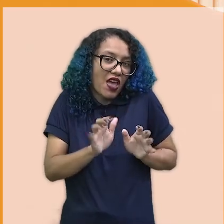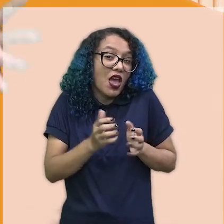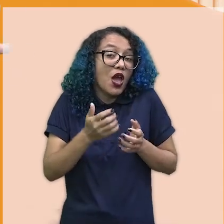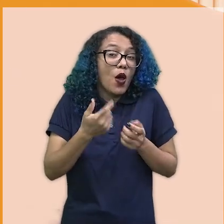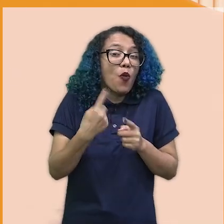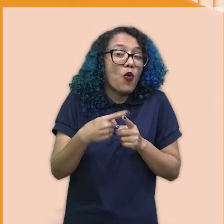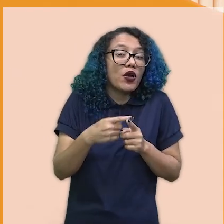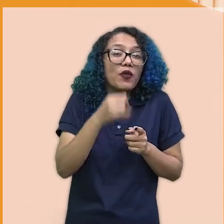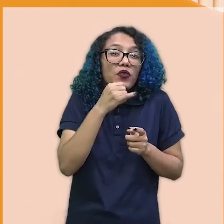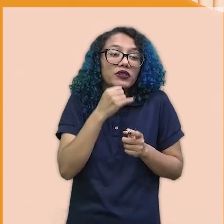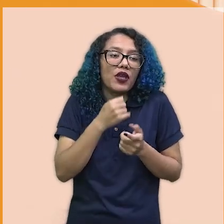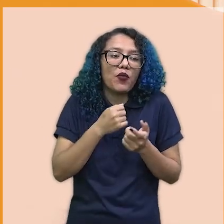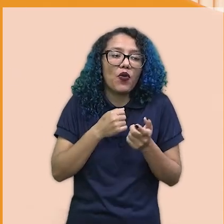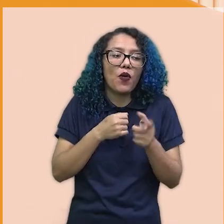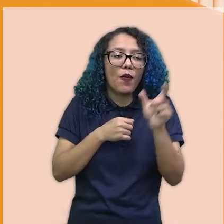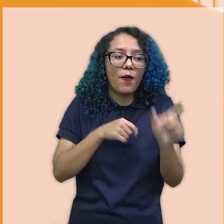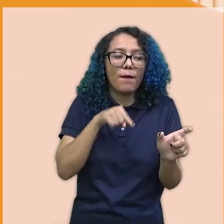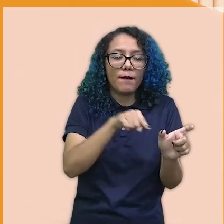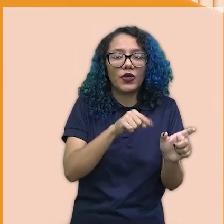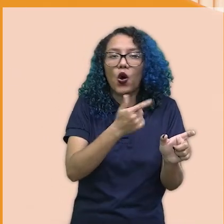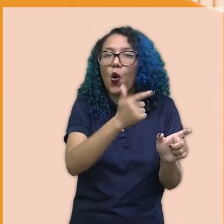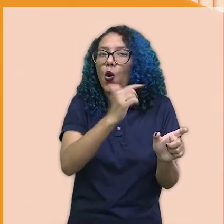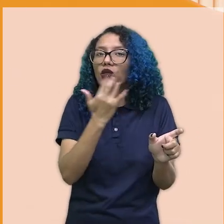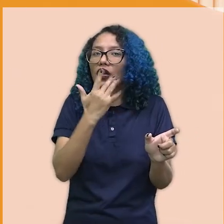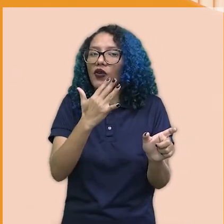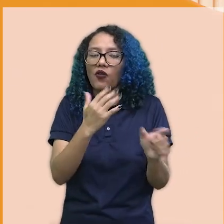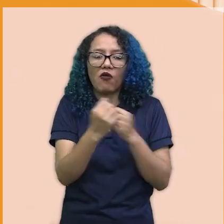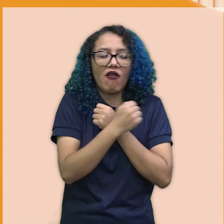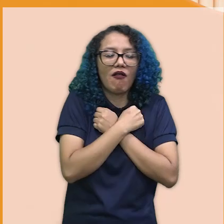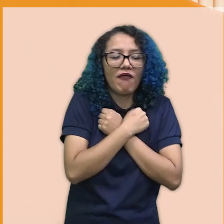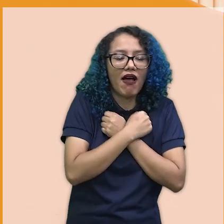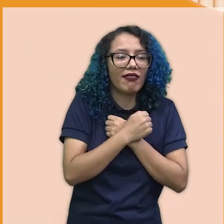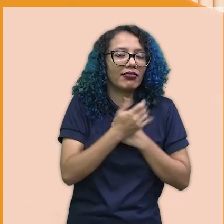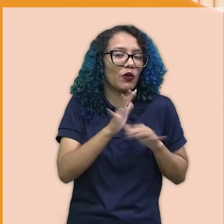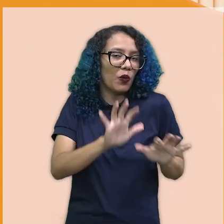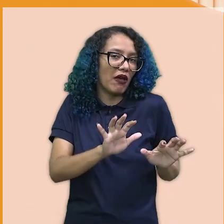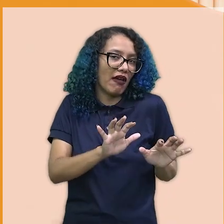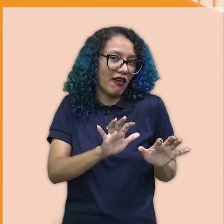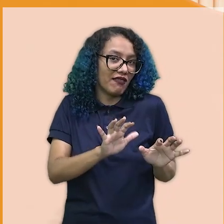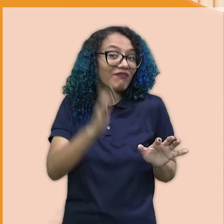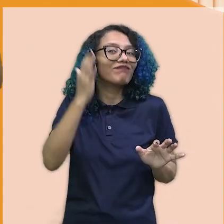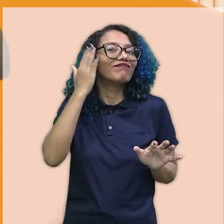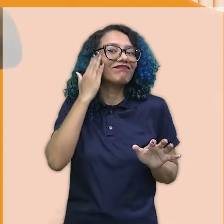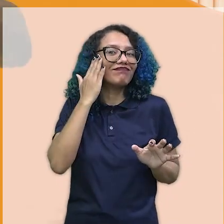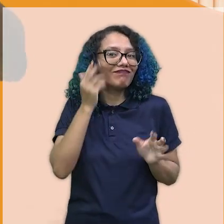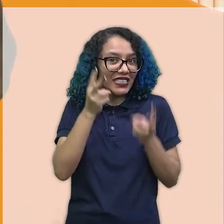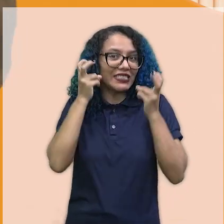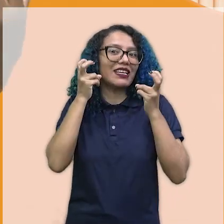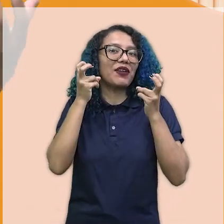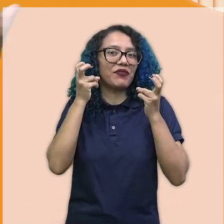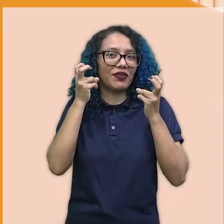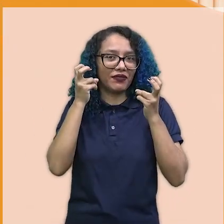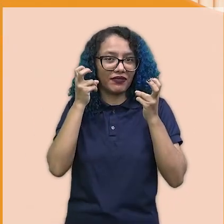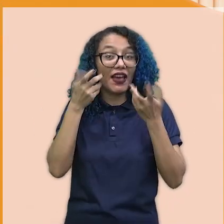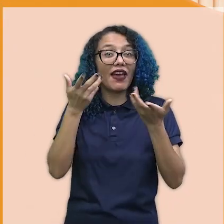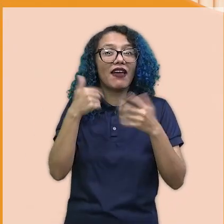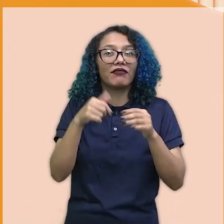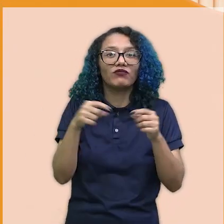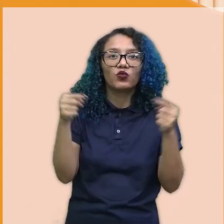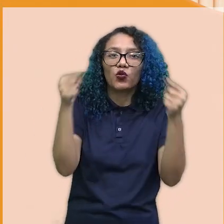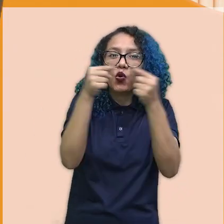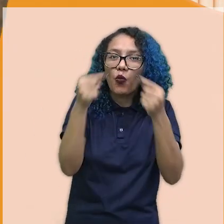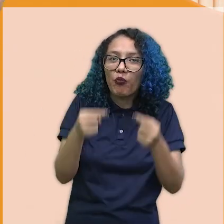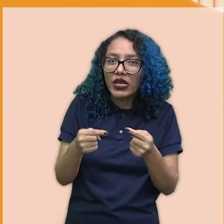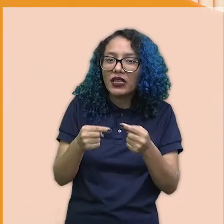ele é diferente, porque ele tem uma outra cor, né? Então, tudo isso aí, a partir do letramento racial, a gente